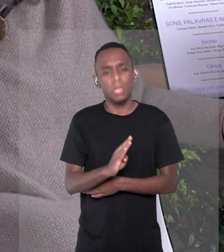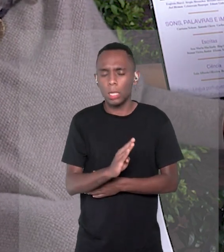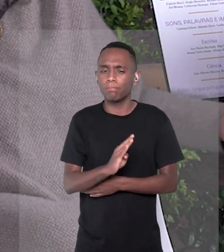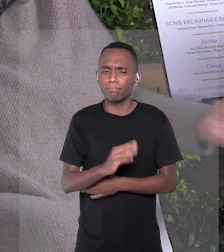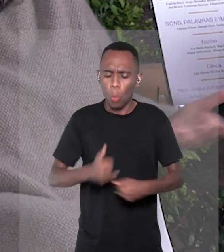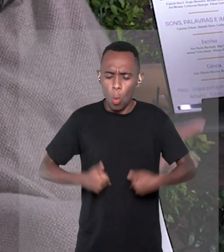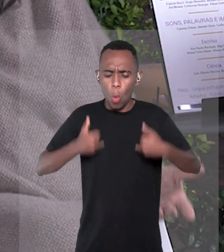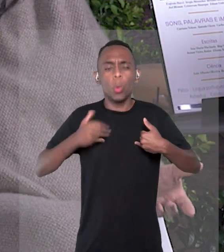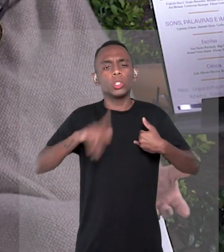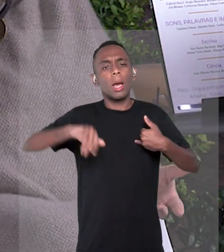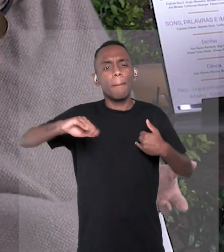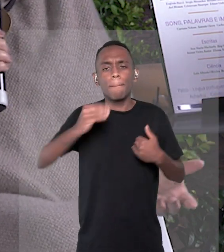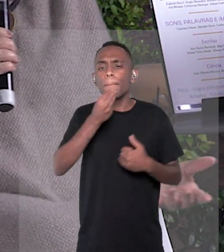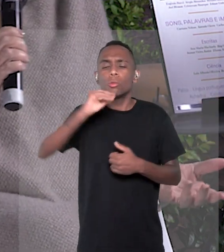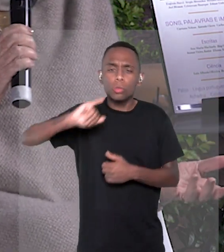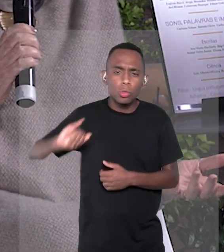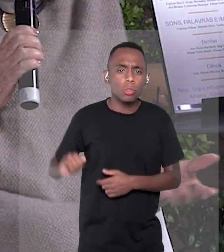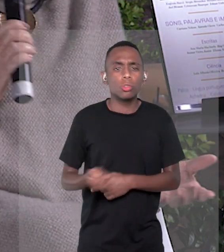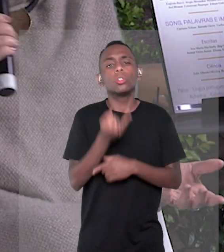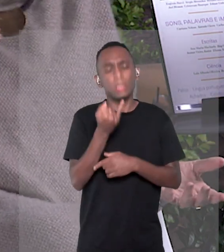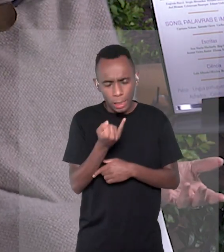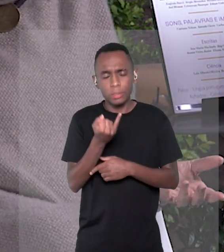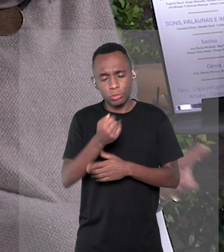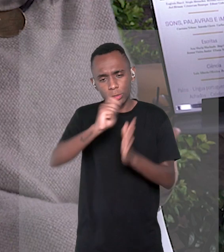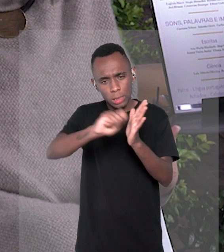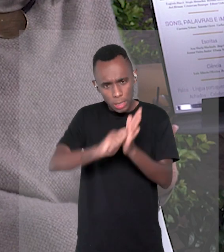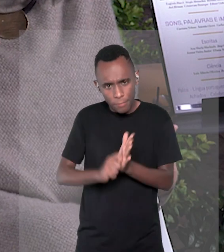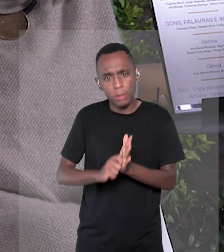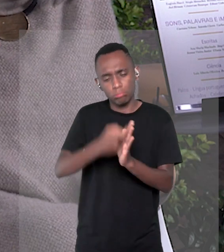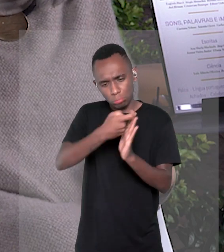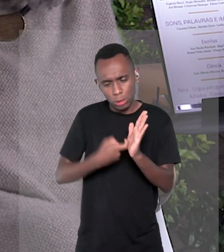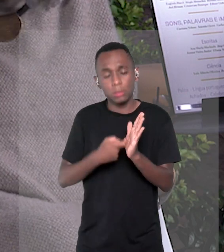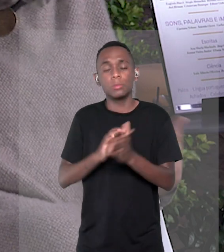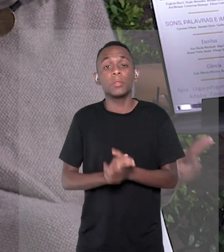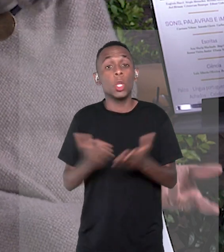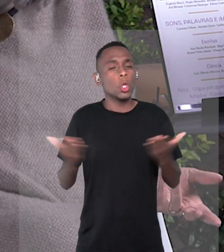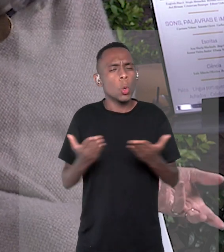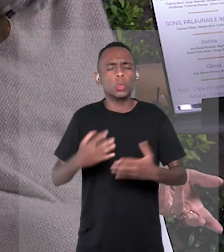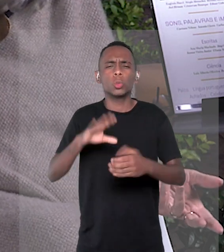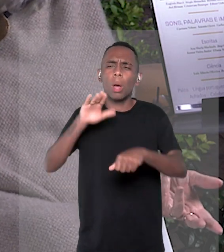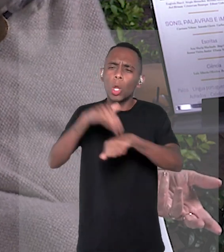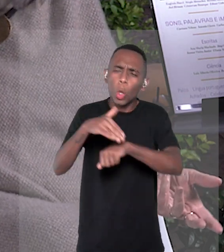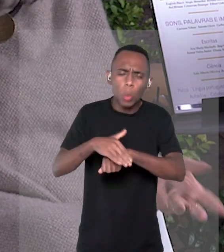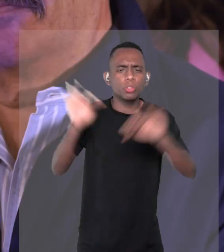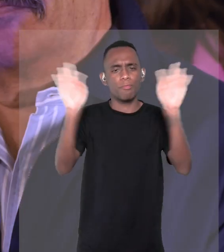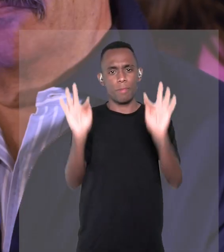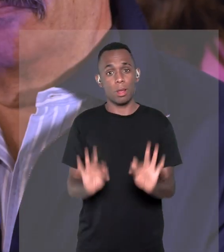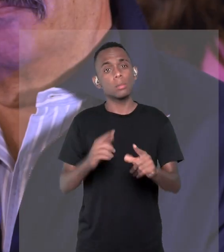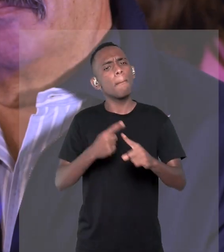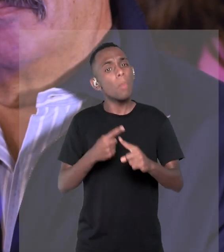numa noite muito feliz. Numa noite muito feliz porque eu estou também muito feliz de